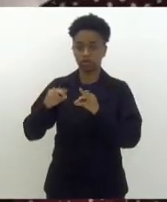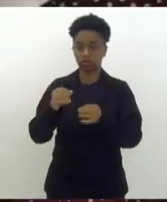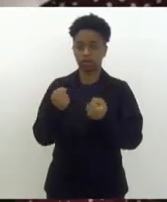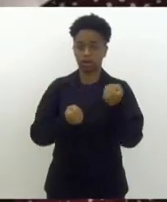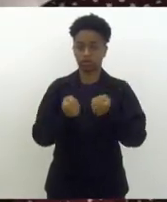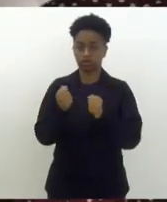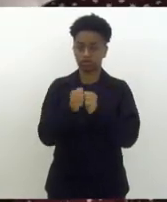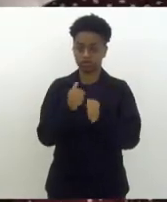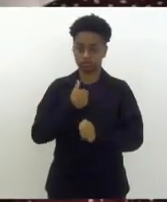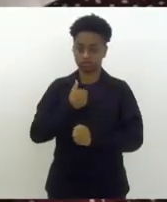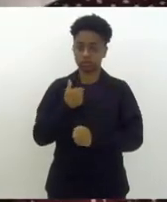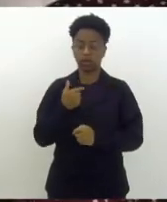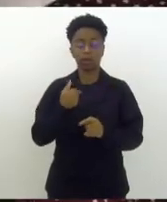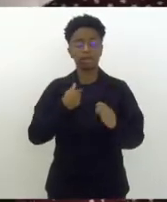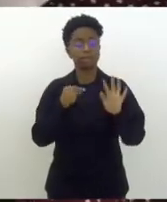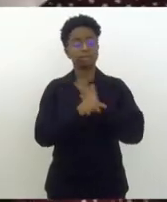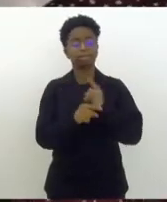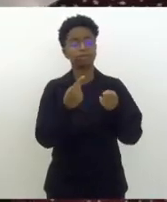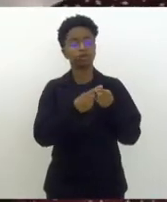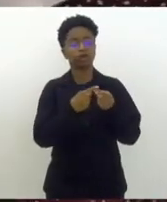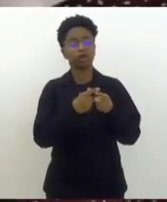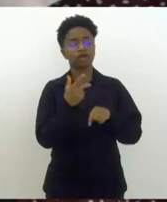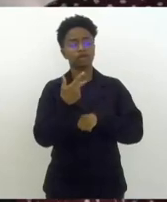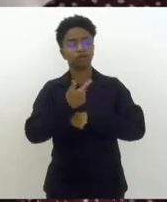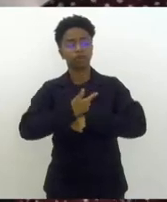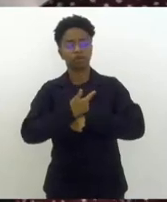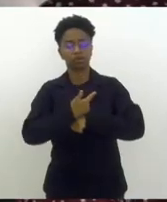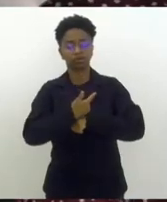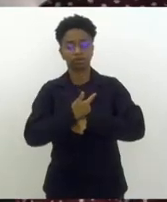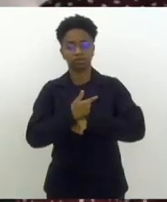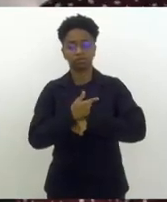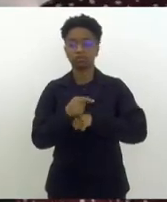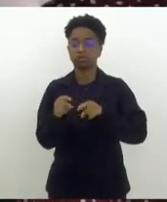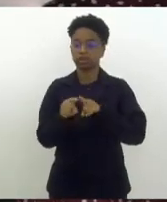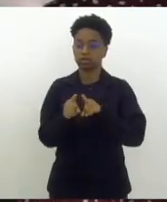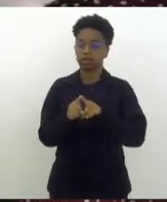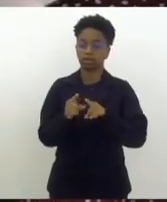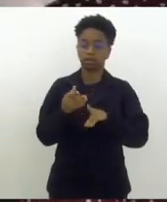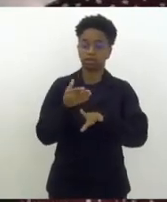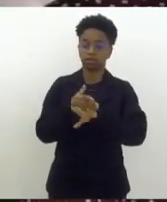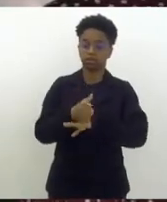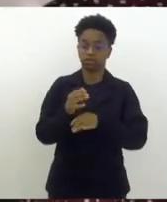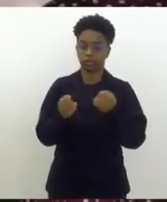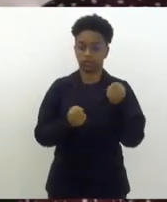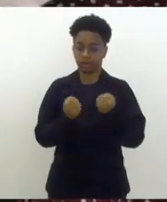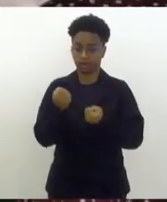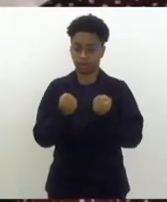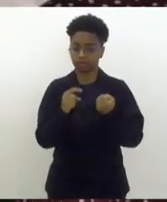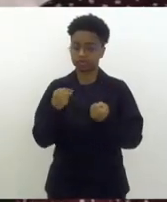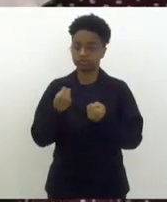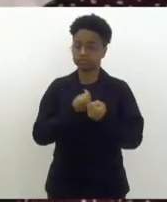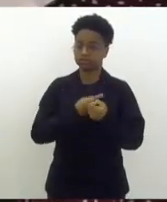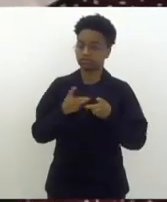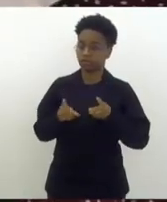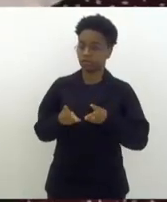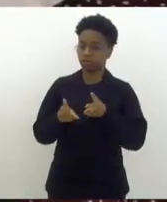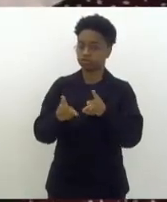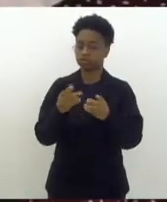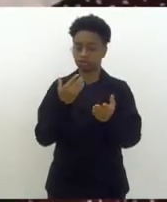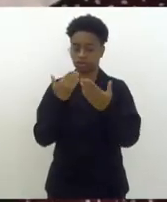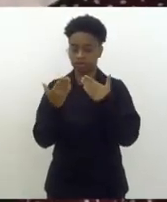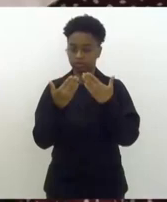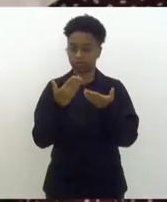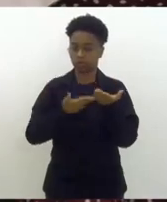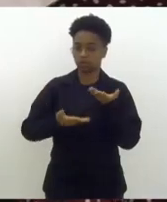questioná-lo porque que ele tomava essa atitude ele também entrou no carro a gente continuava dialogando